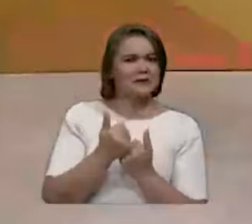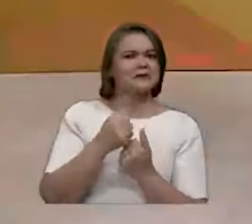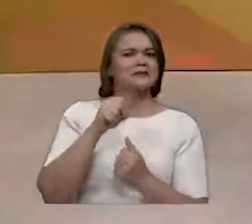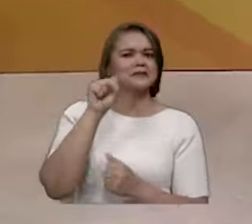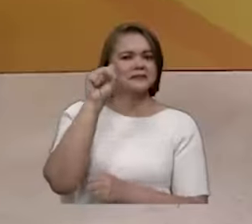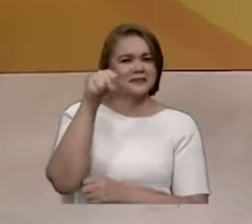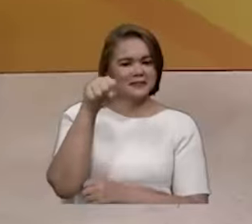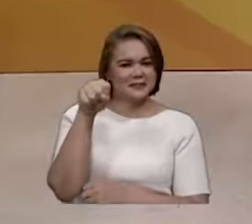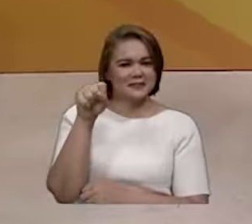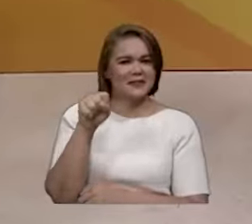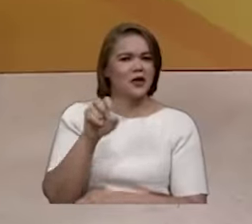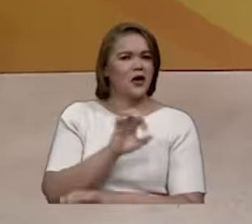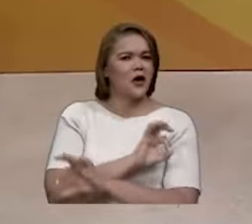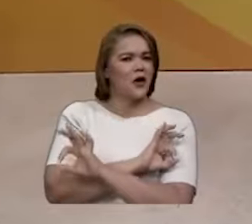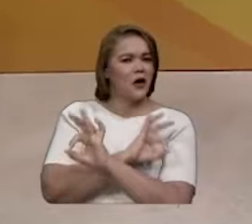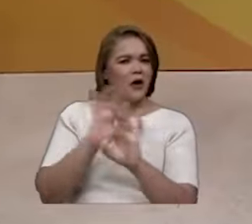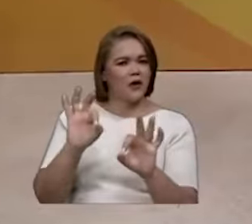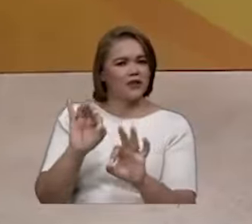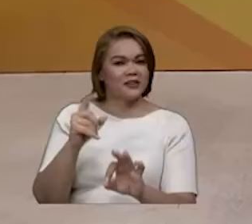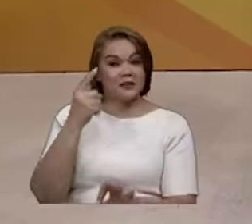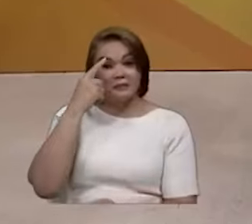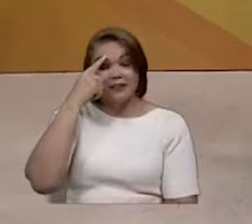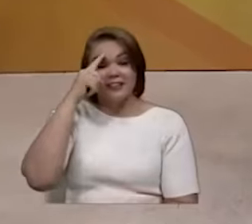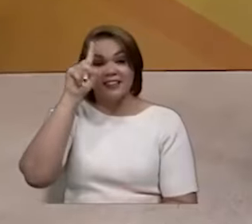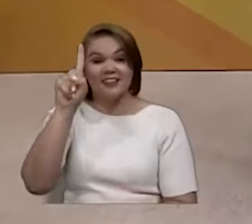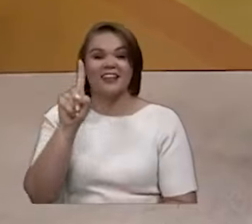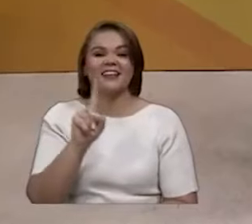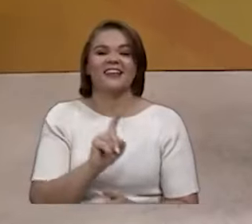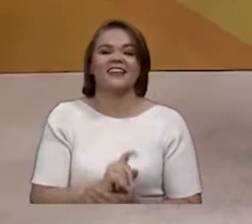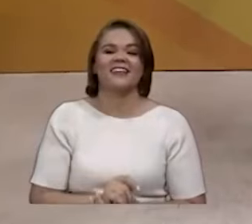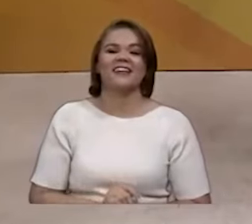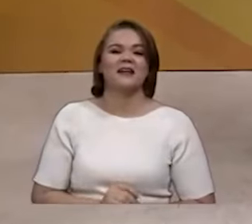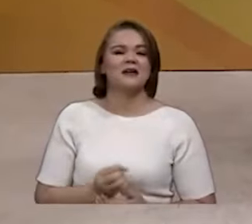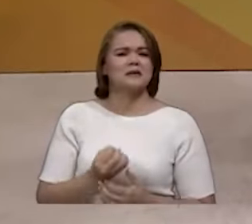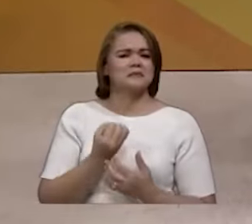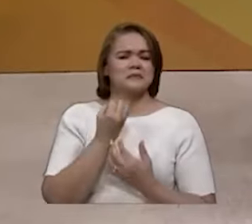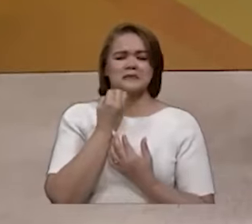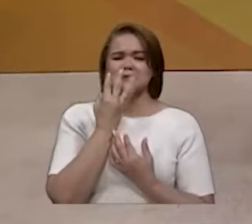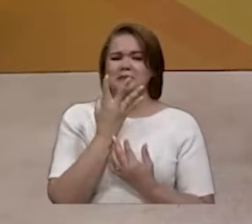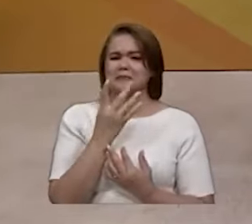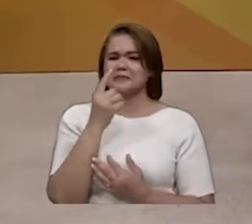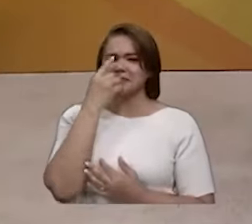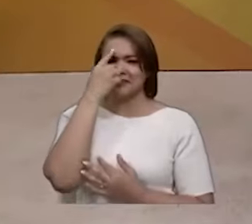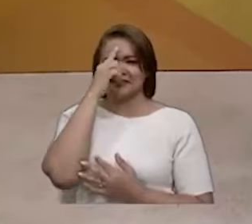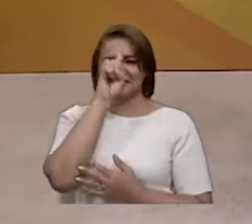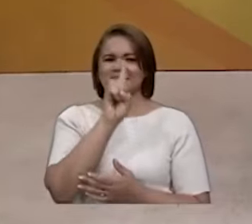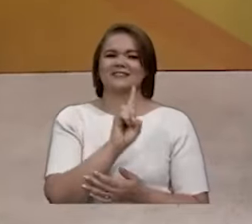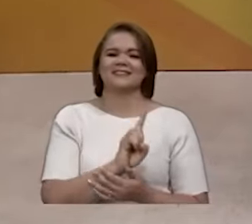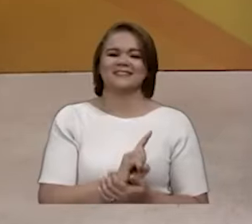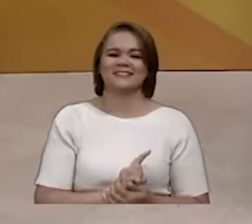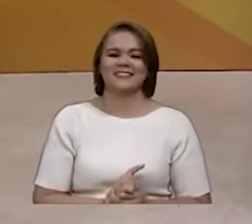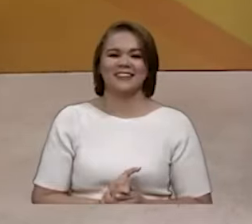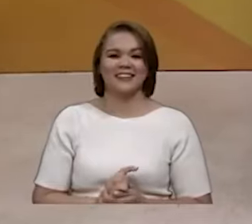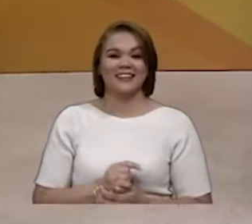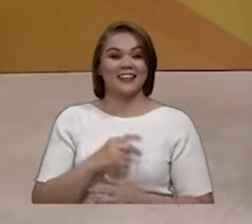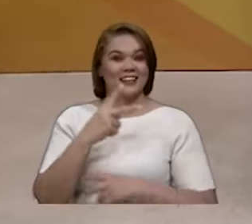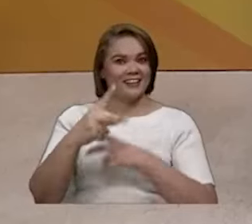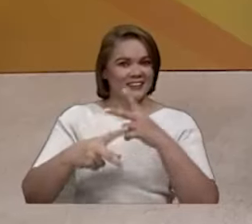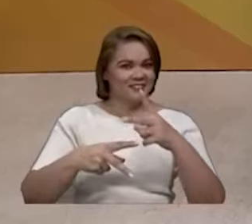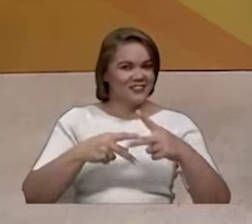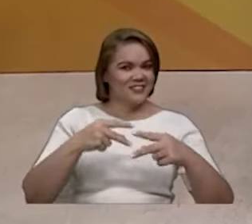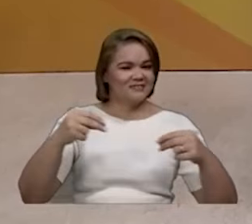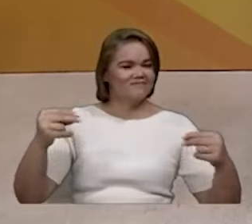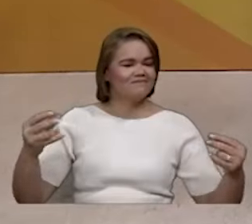Apoiadíssimo. Excelente ideia, menino. Muito boa. Ó, que